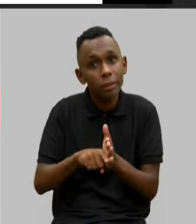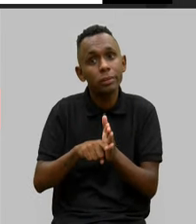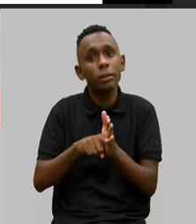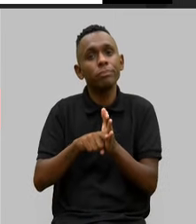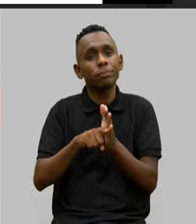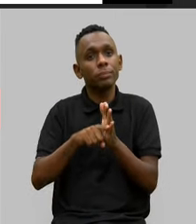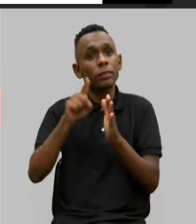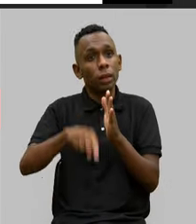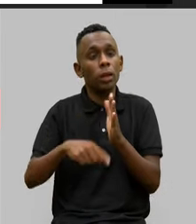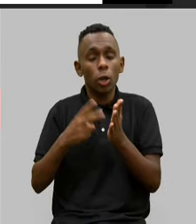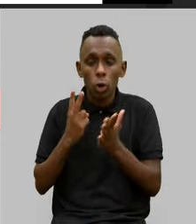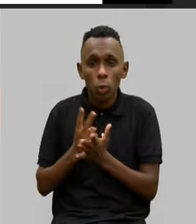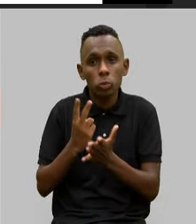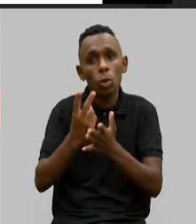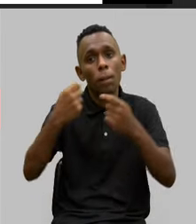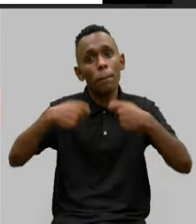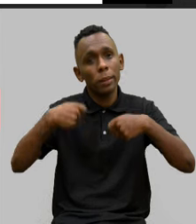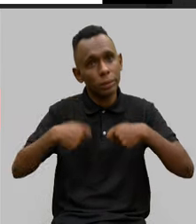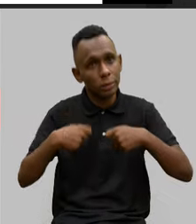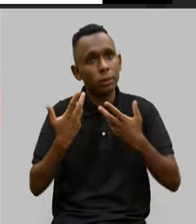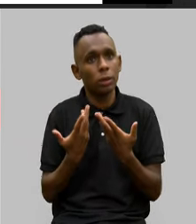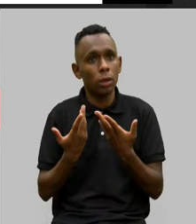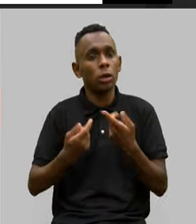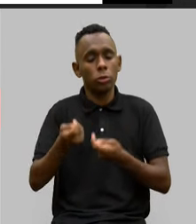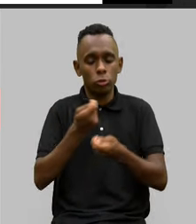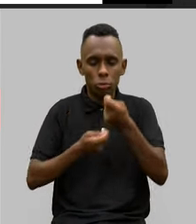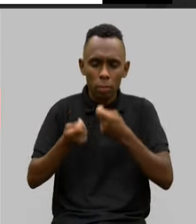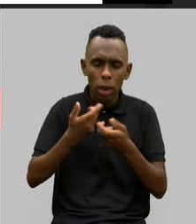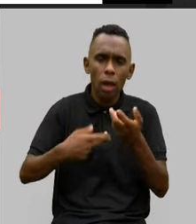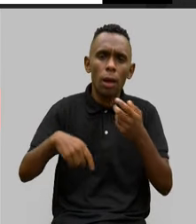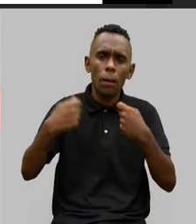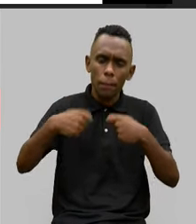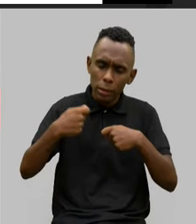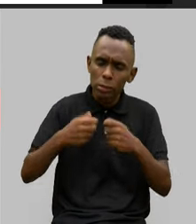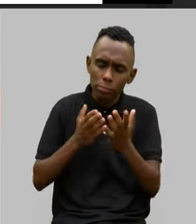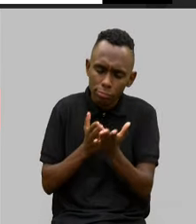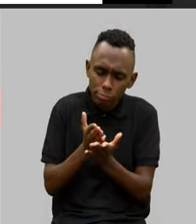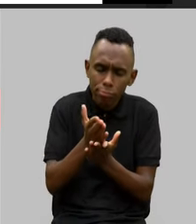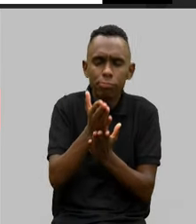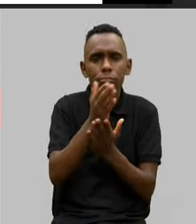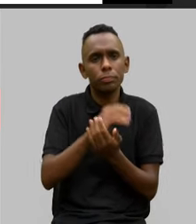e prevalecer a administração não deve deixar de segui-los